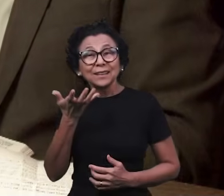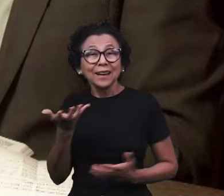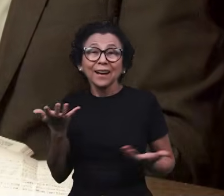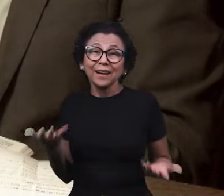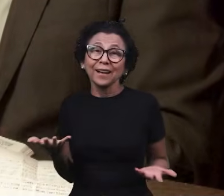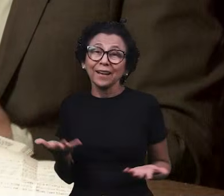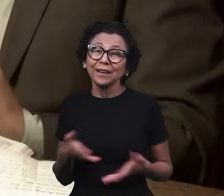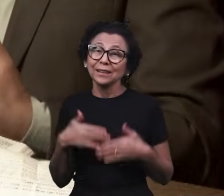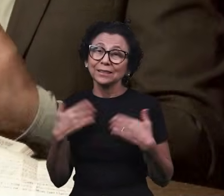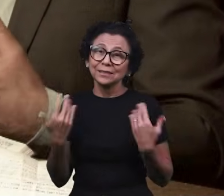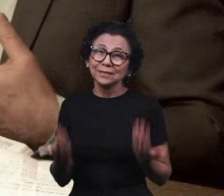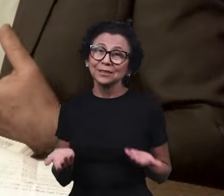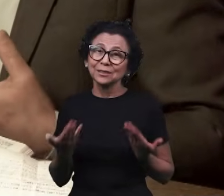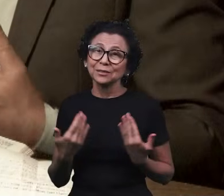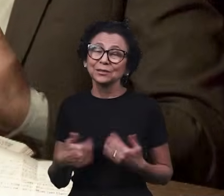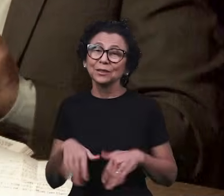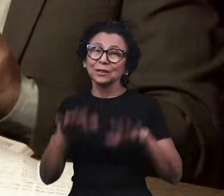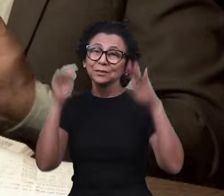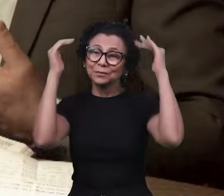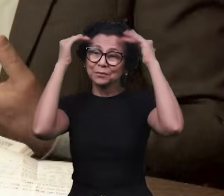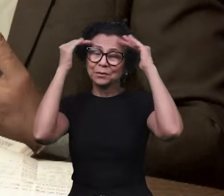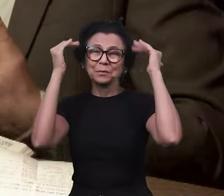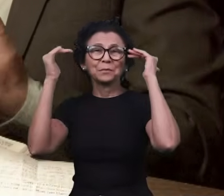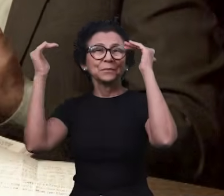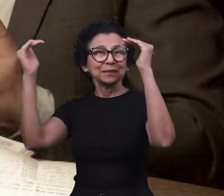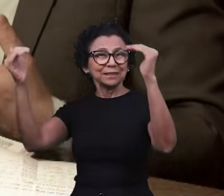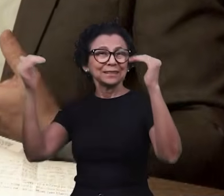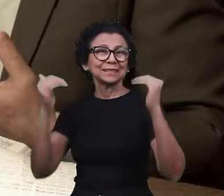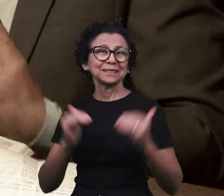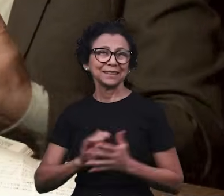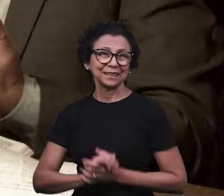quer, e é dessa maneira que Ele quer ter esse